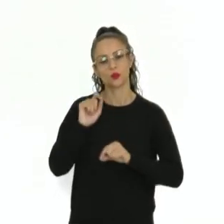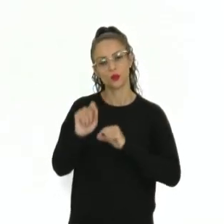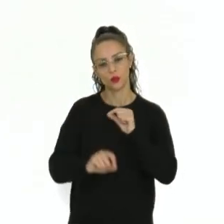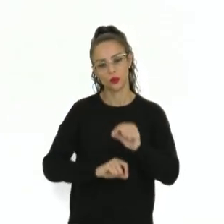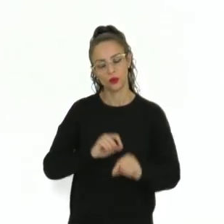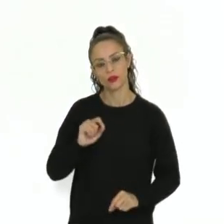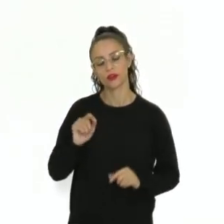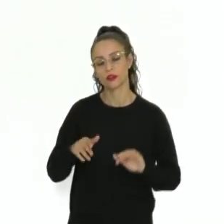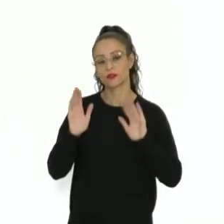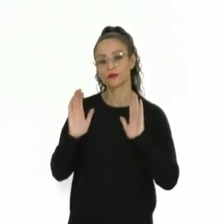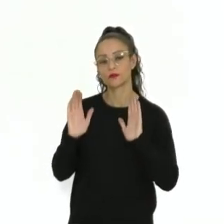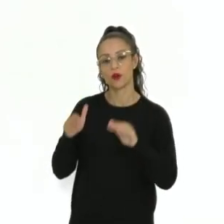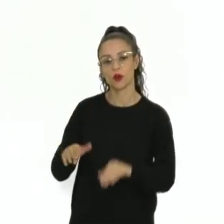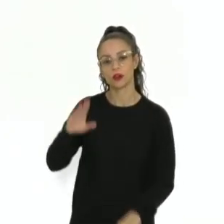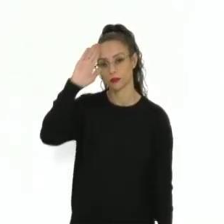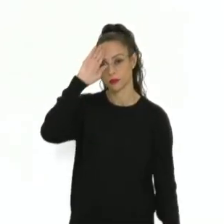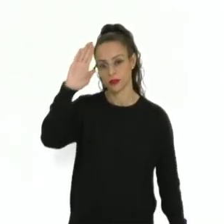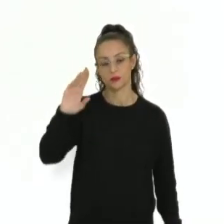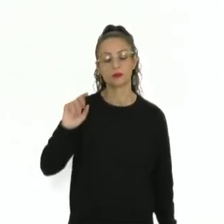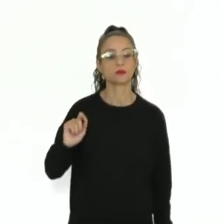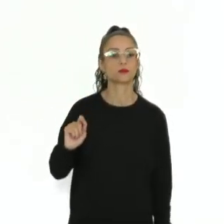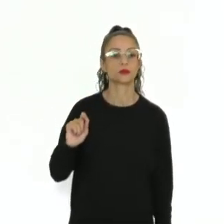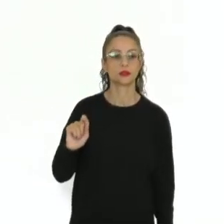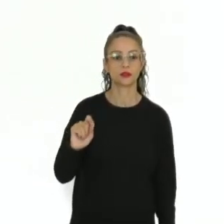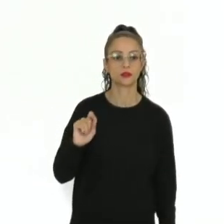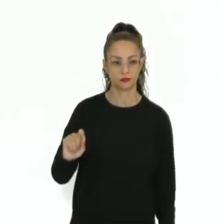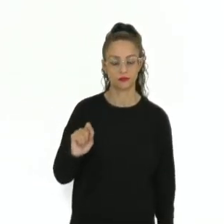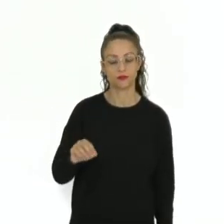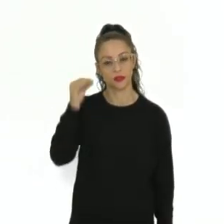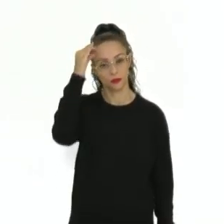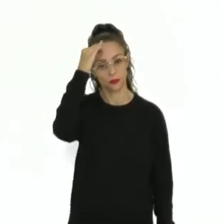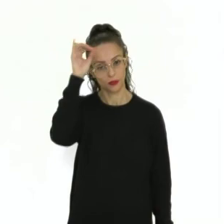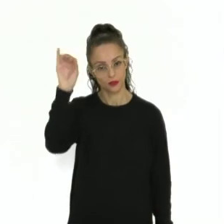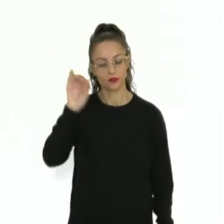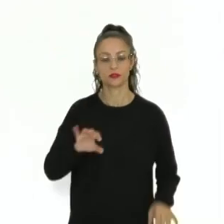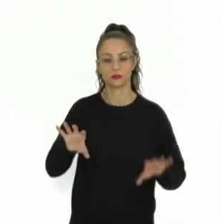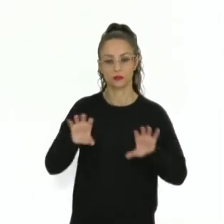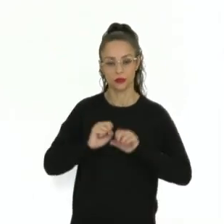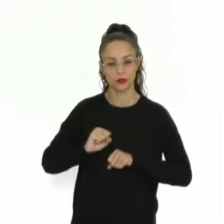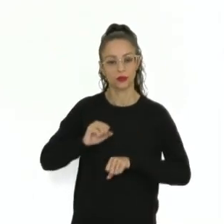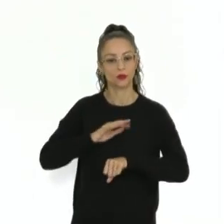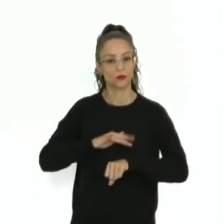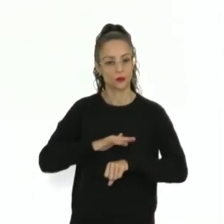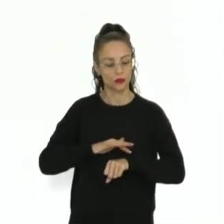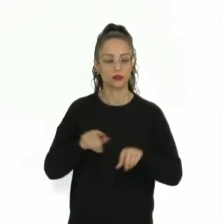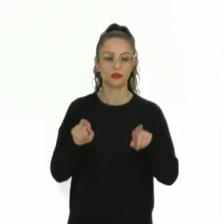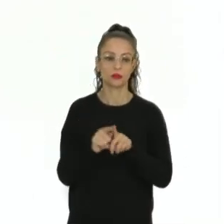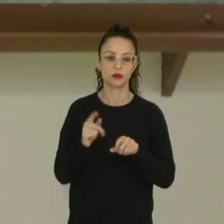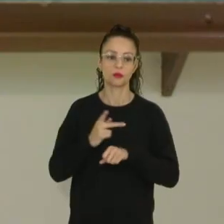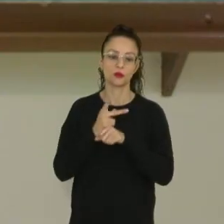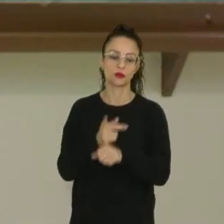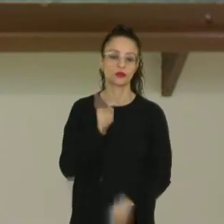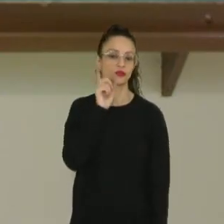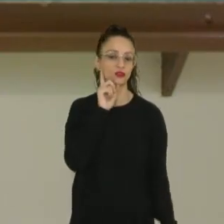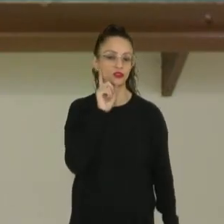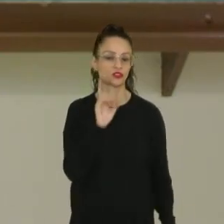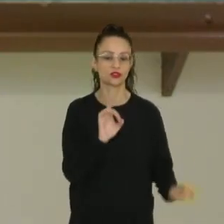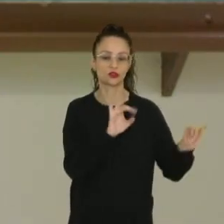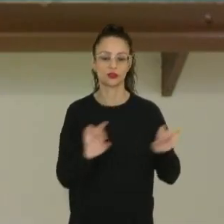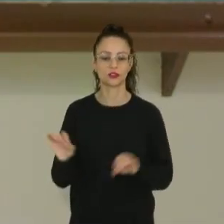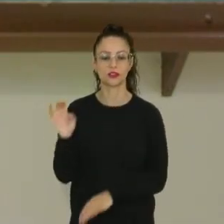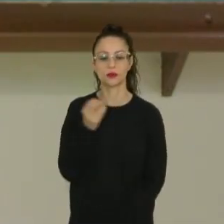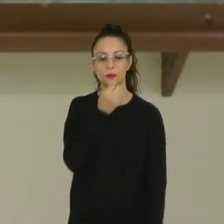seus enfoques concentram-se principalmente na prevenção de doenças e na procura cotidiana